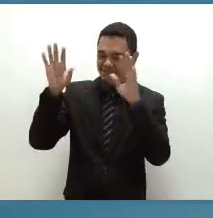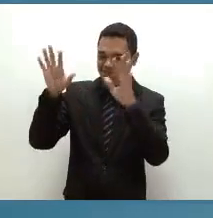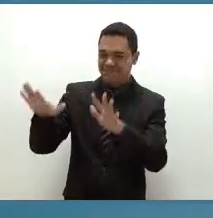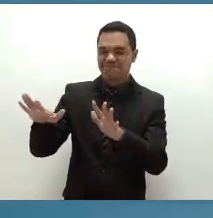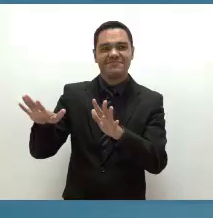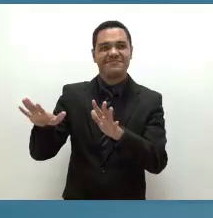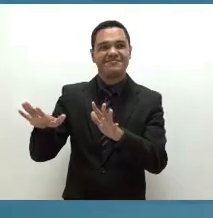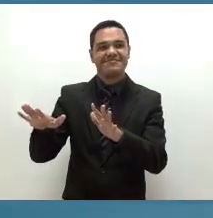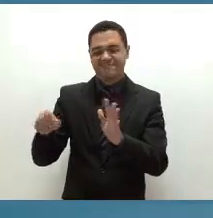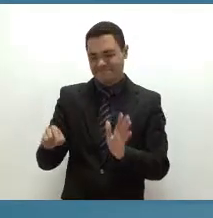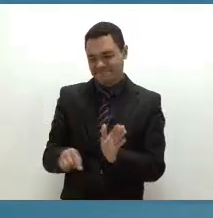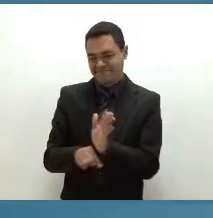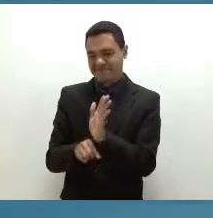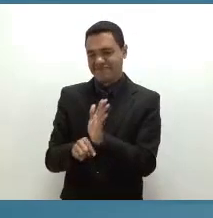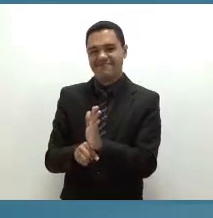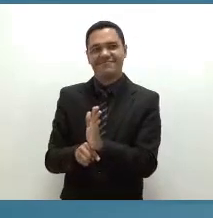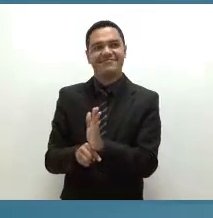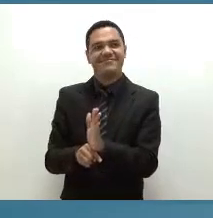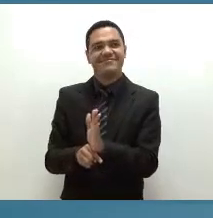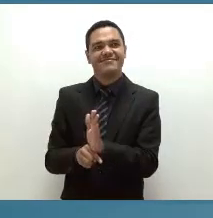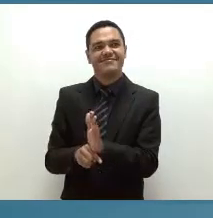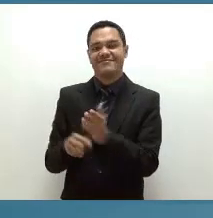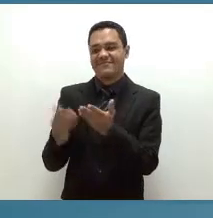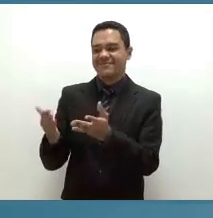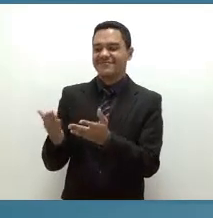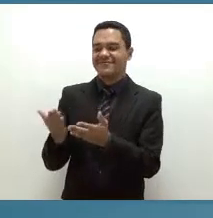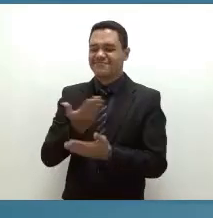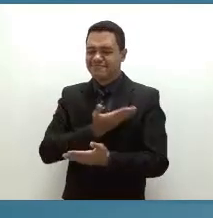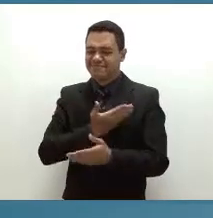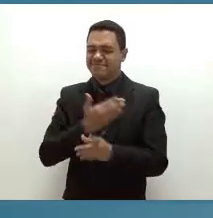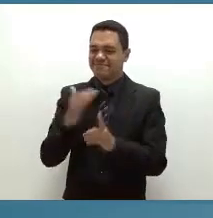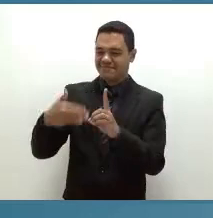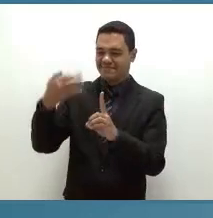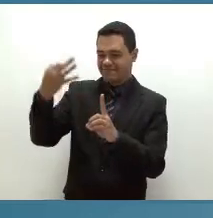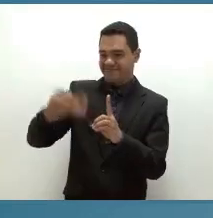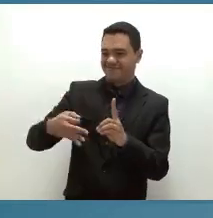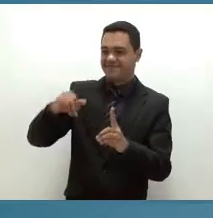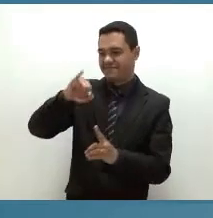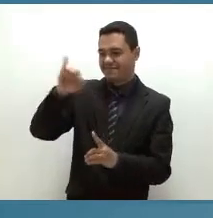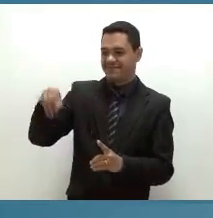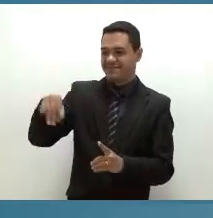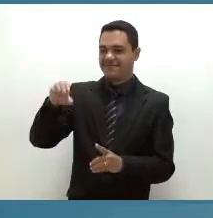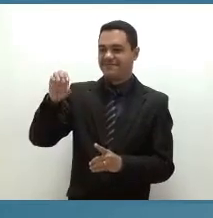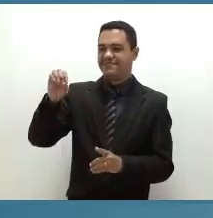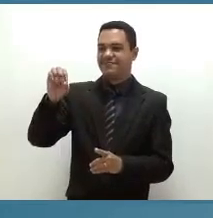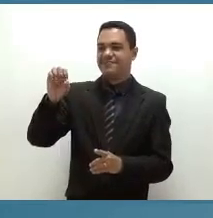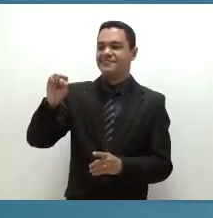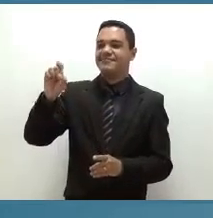dando todo o meu apoio e carinho ao nosso querido desembargador José Roberto.